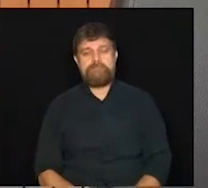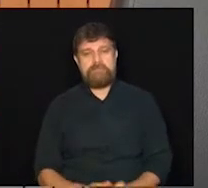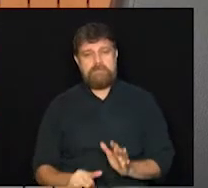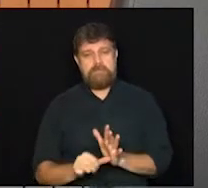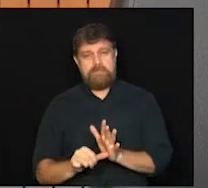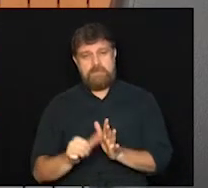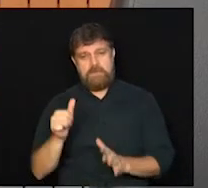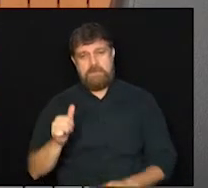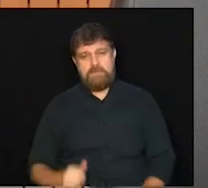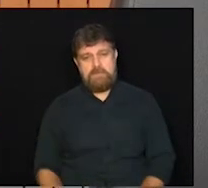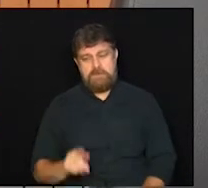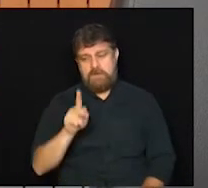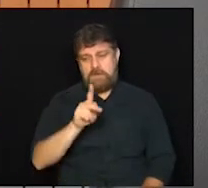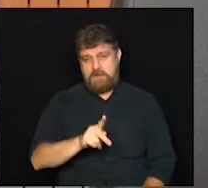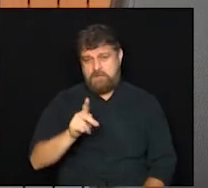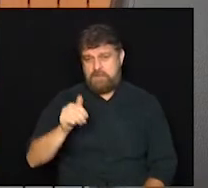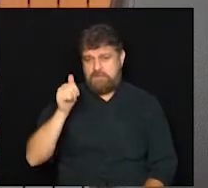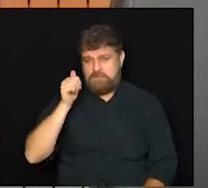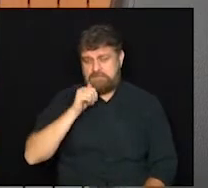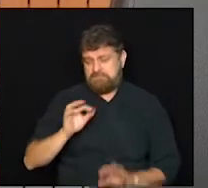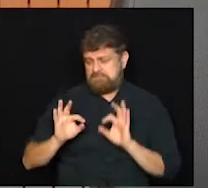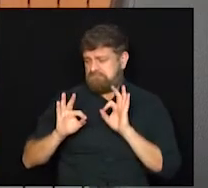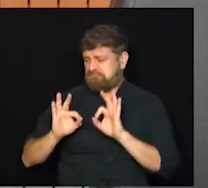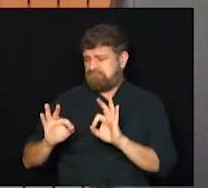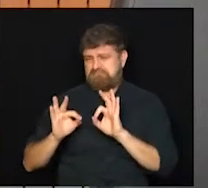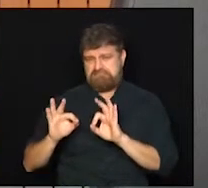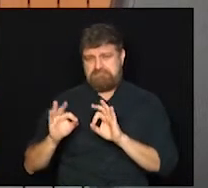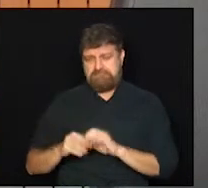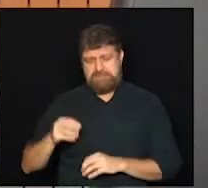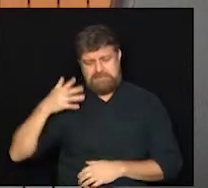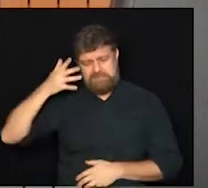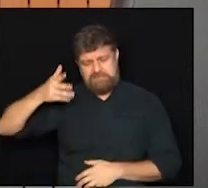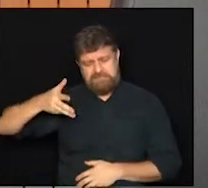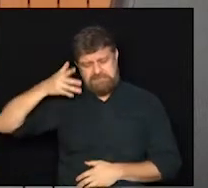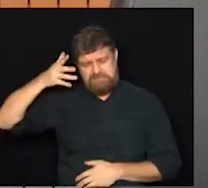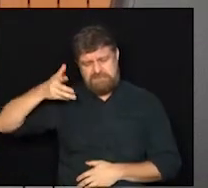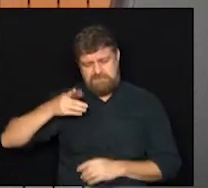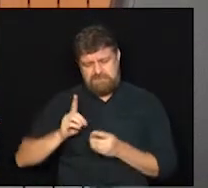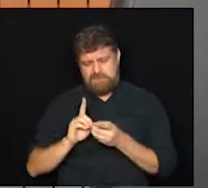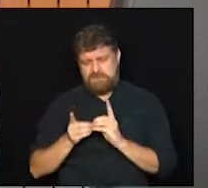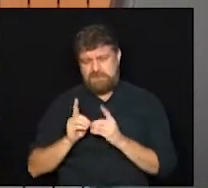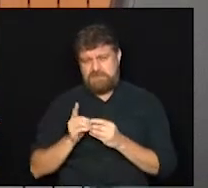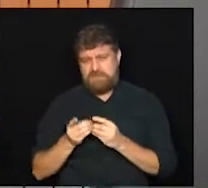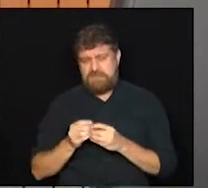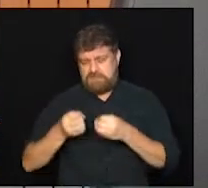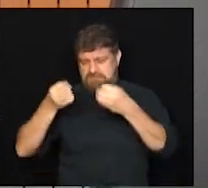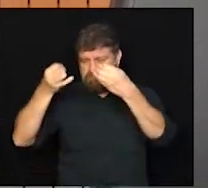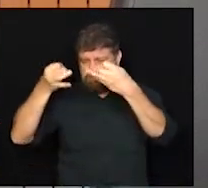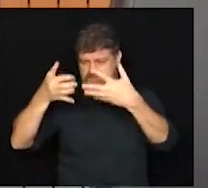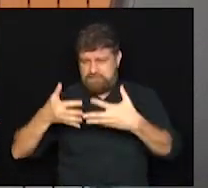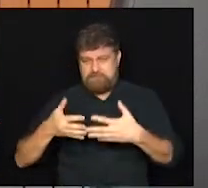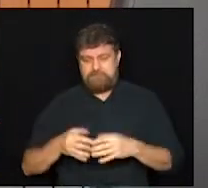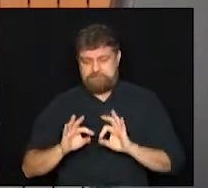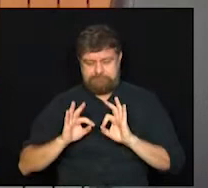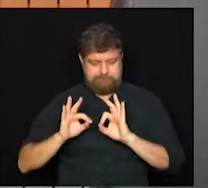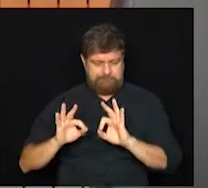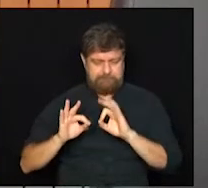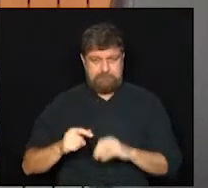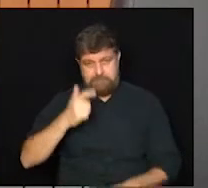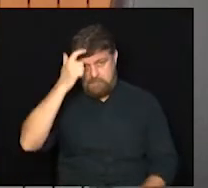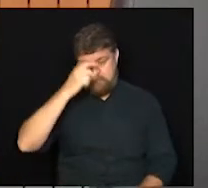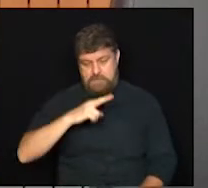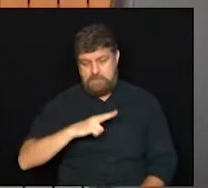primeiro, professor Eliana, acho que a apresentação foi bastante didática, né? Não podia ser diferente. Eu,